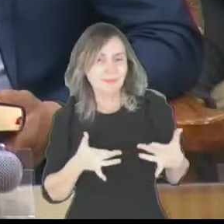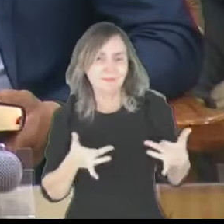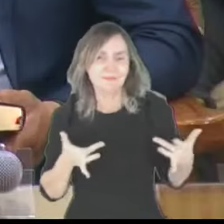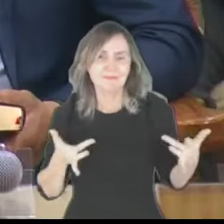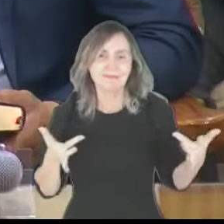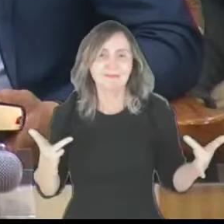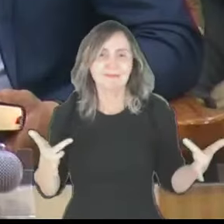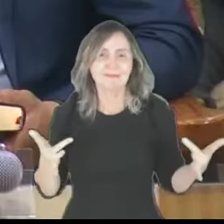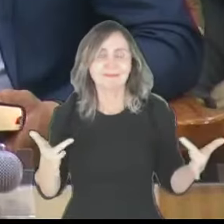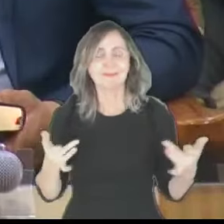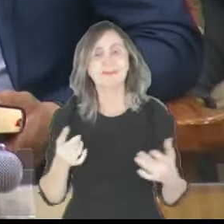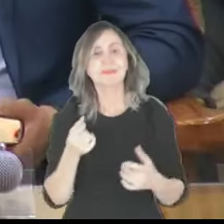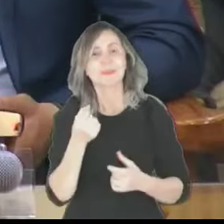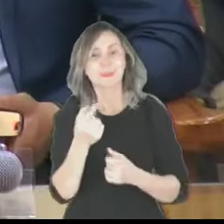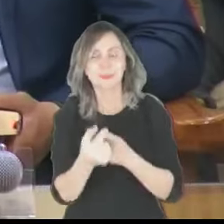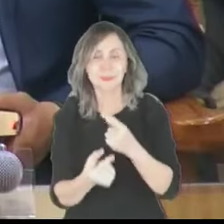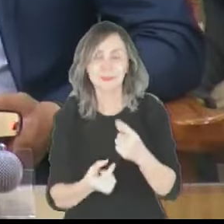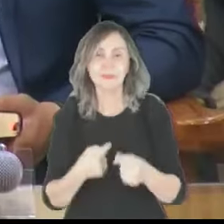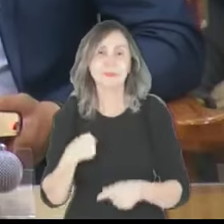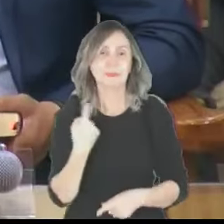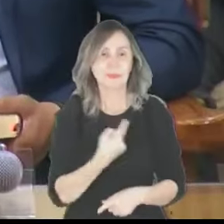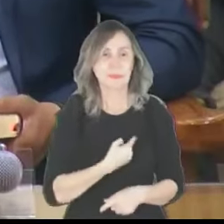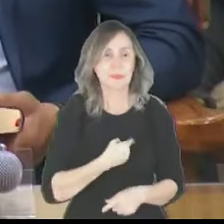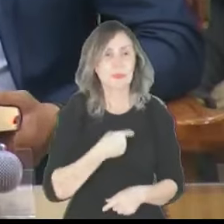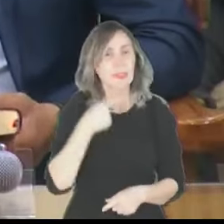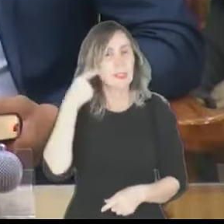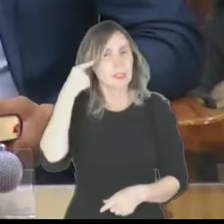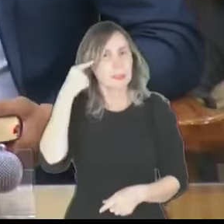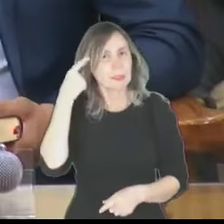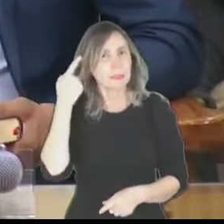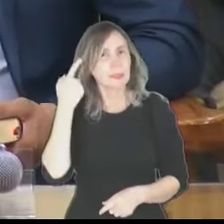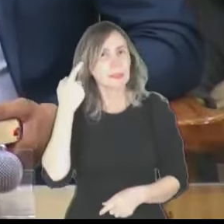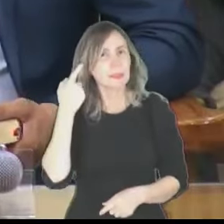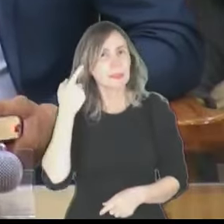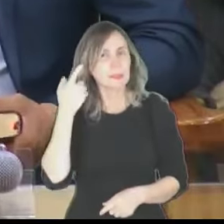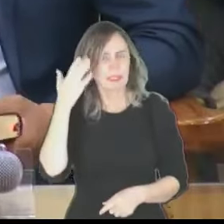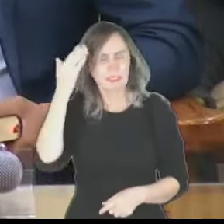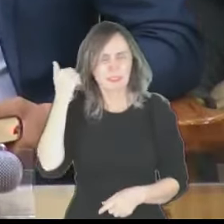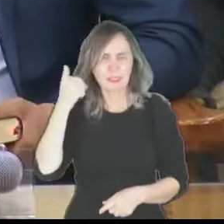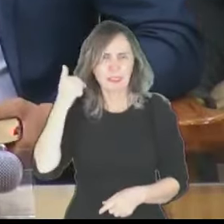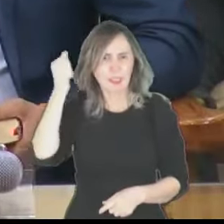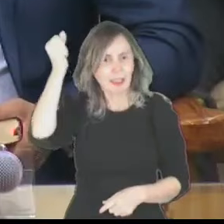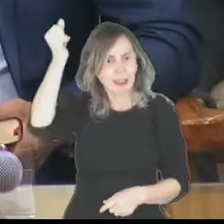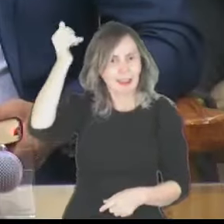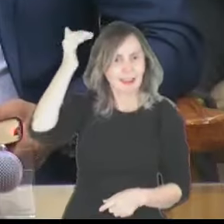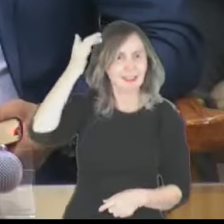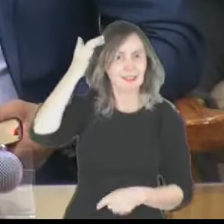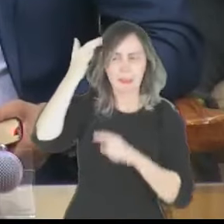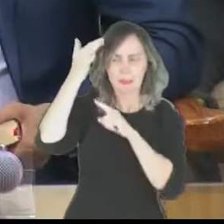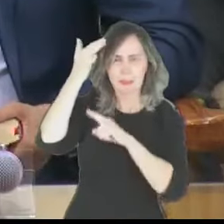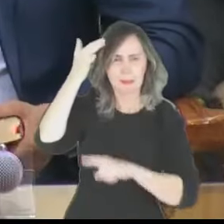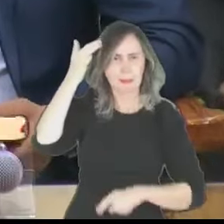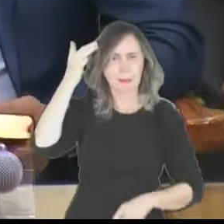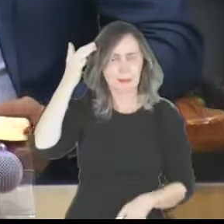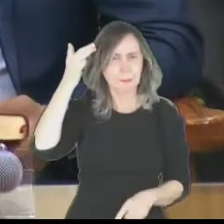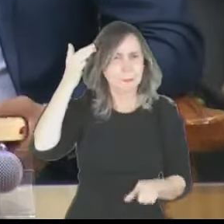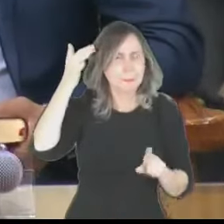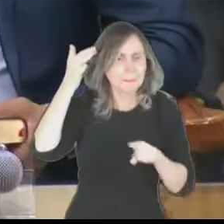Às vezes nós, achamos que sabemos o que é graça. Nós não temos capacidade mental,